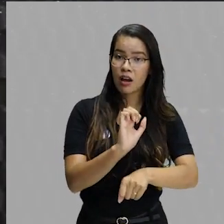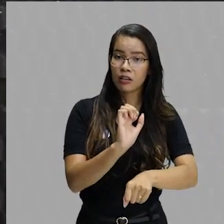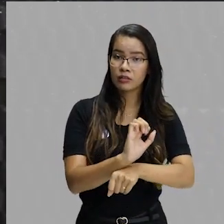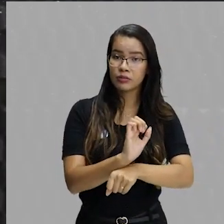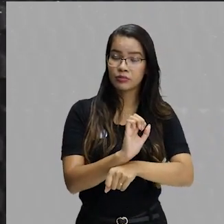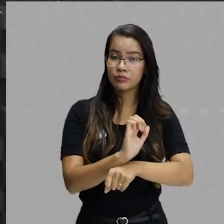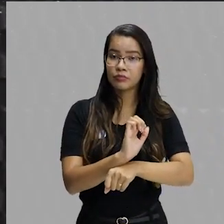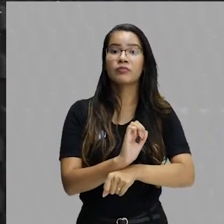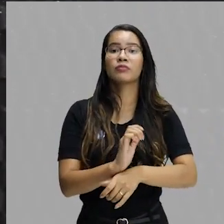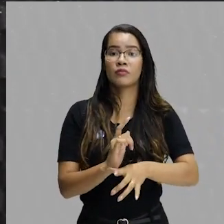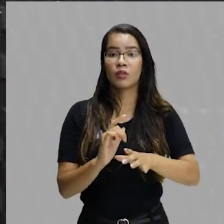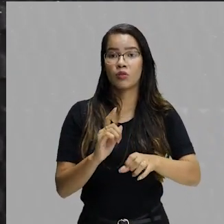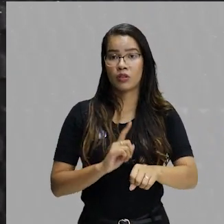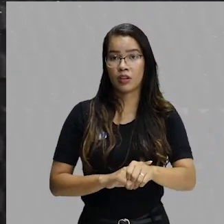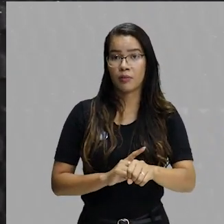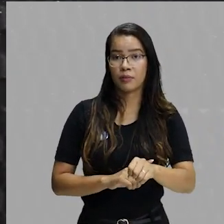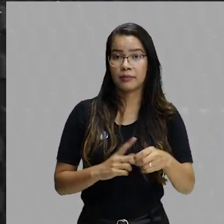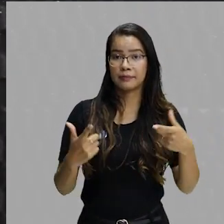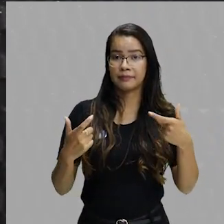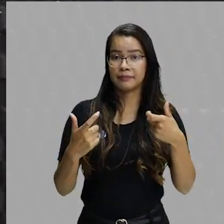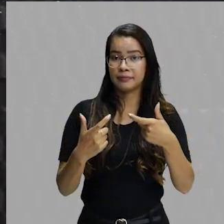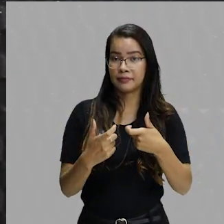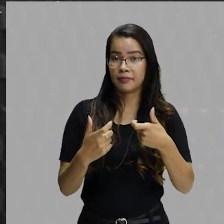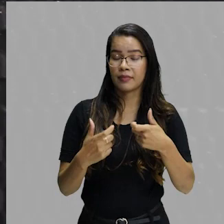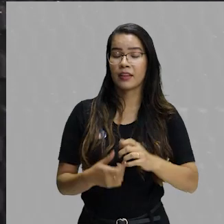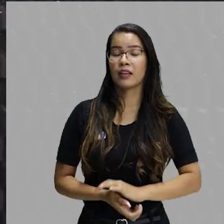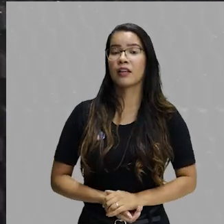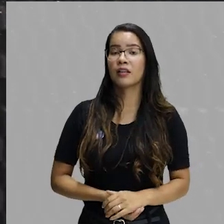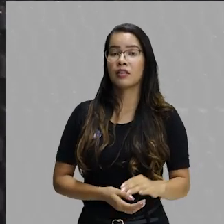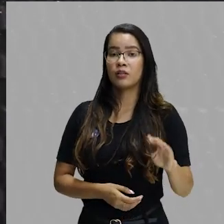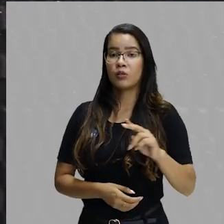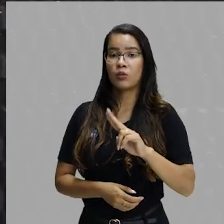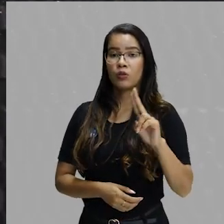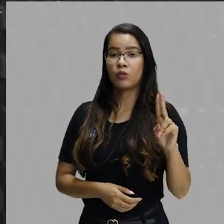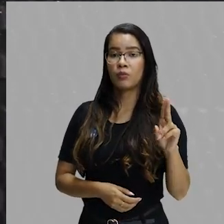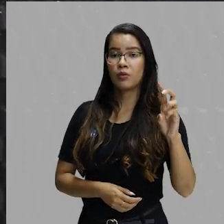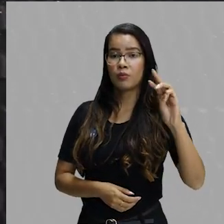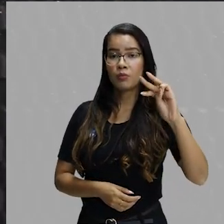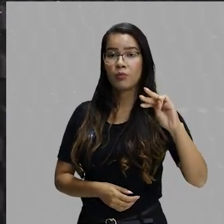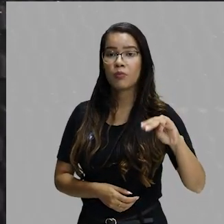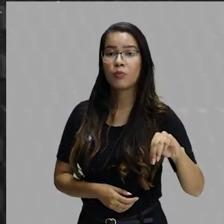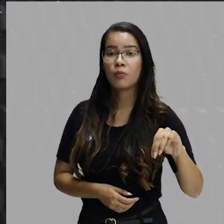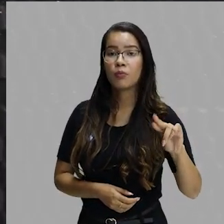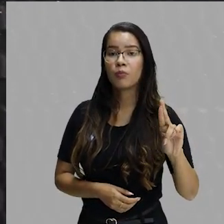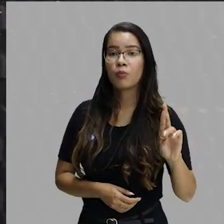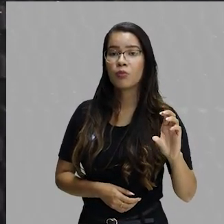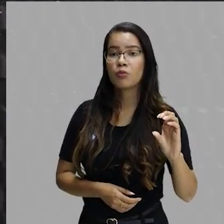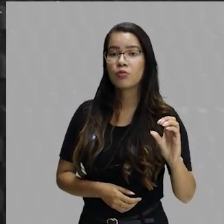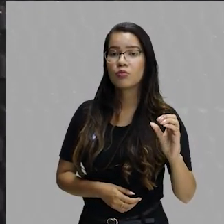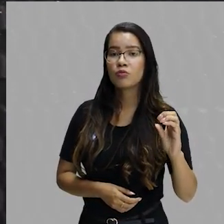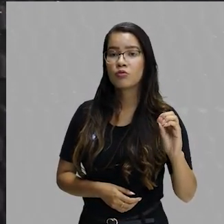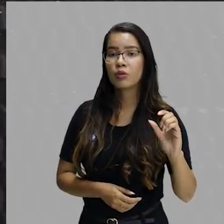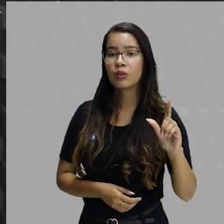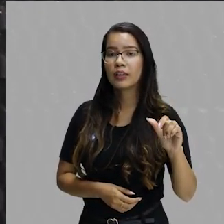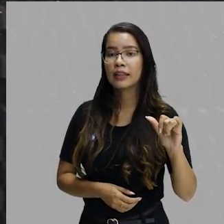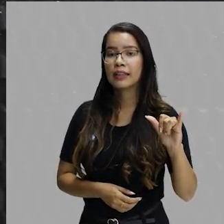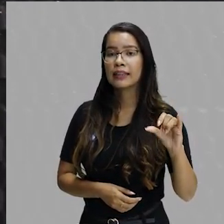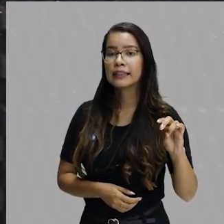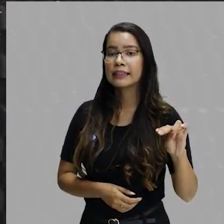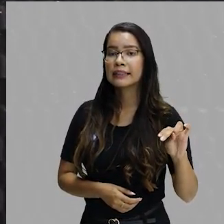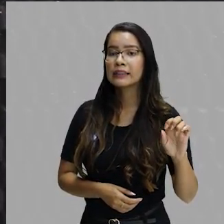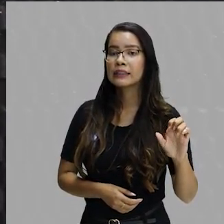Mussolini. Benito Mussolini, quando nos fala sobre o totalitarismo, qual é a